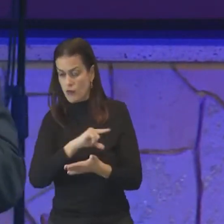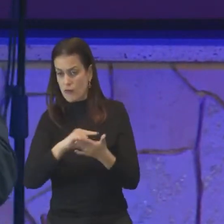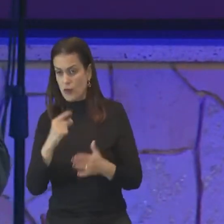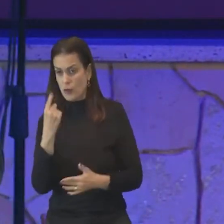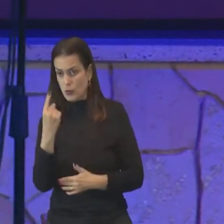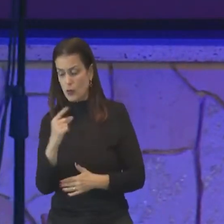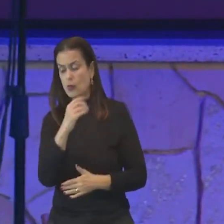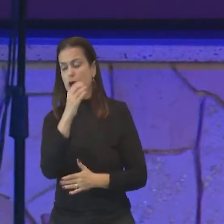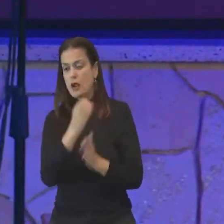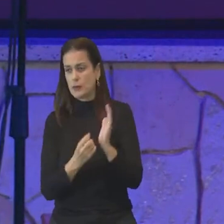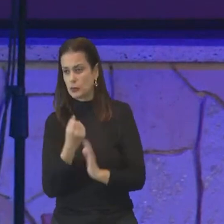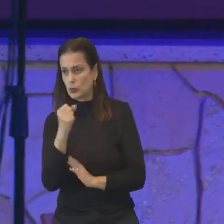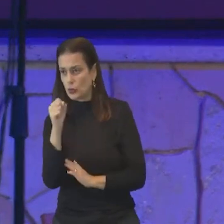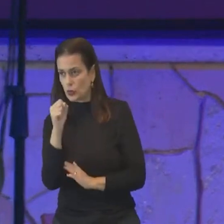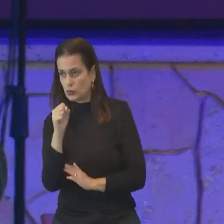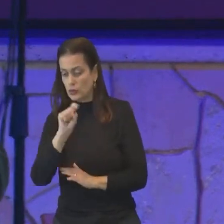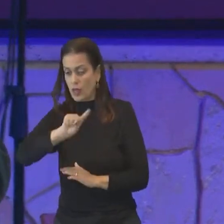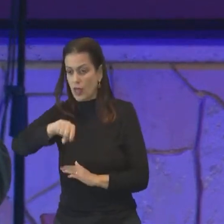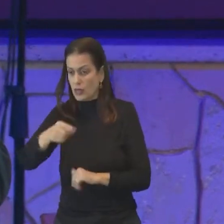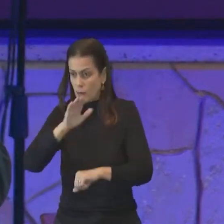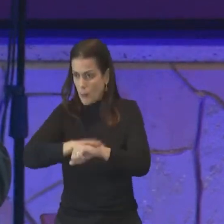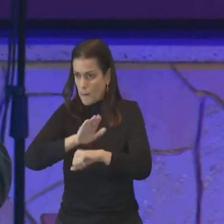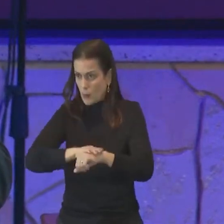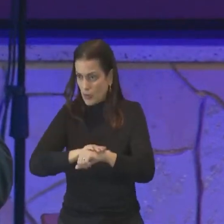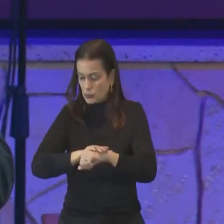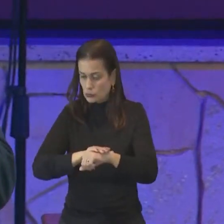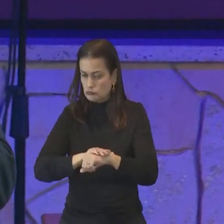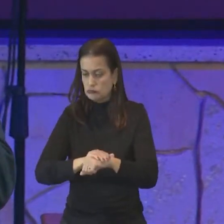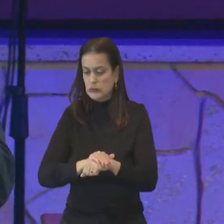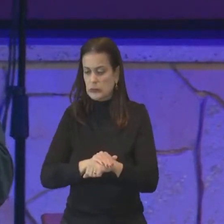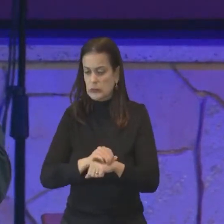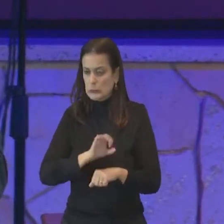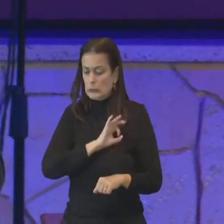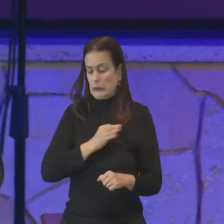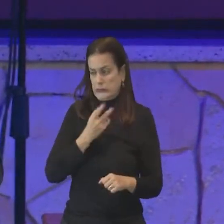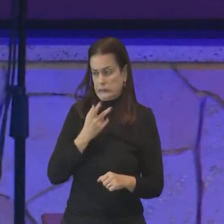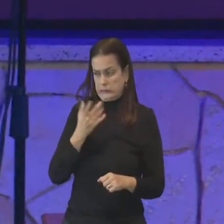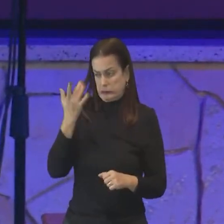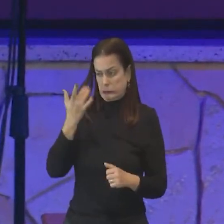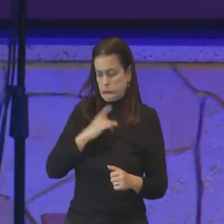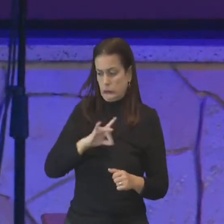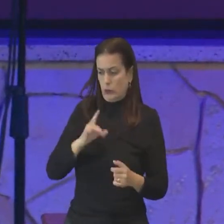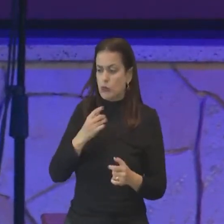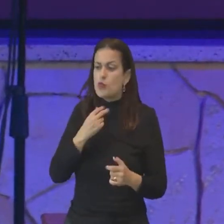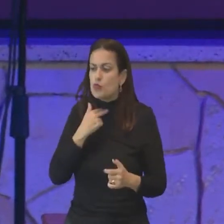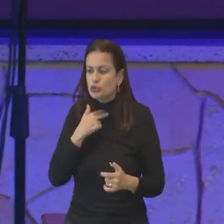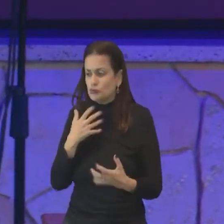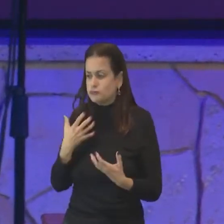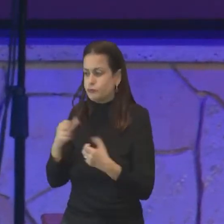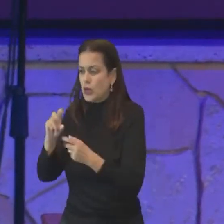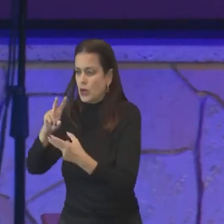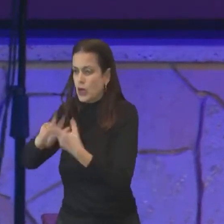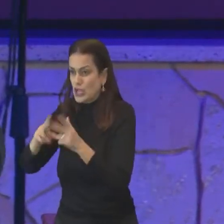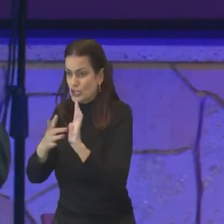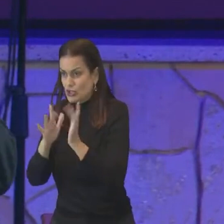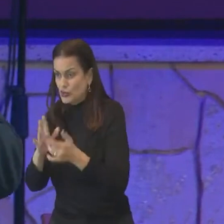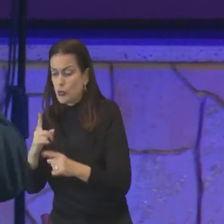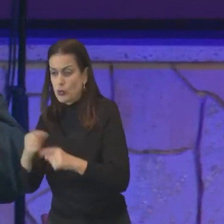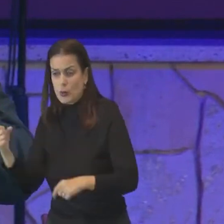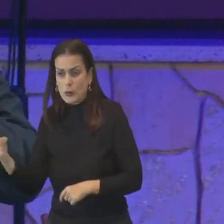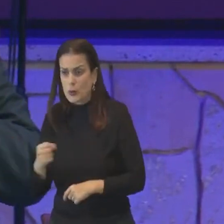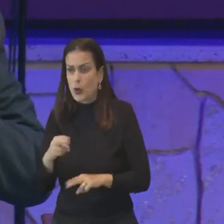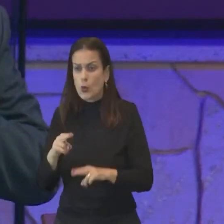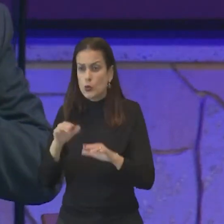do capítulo 8, depois deste momento, quando os soldados afirmaram que não puderam trazer Jesus, porque nunca